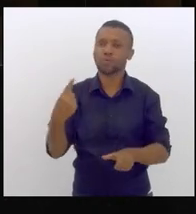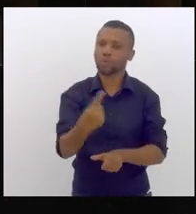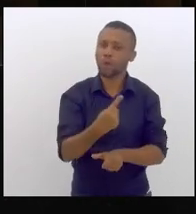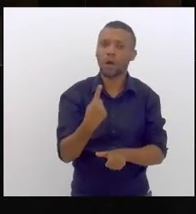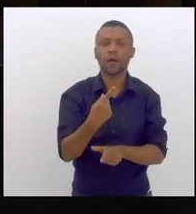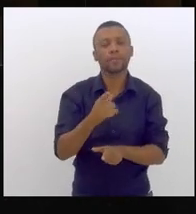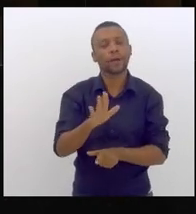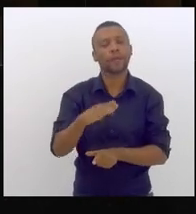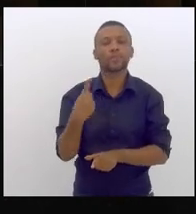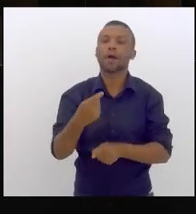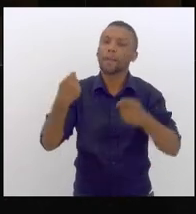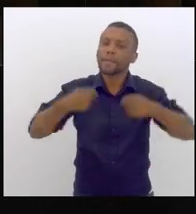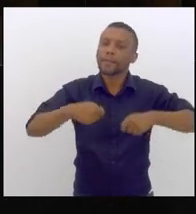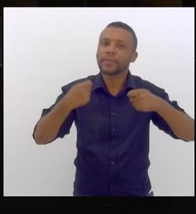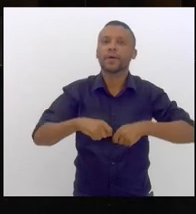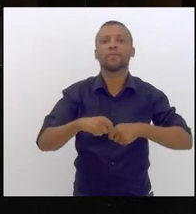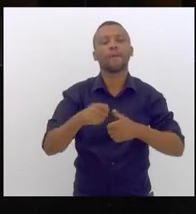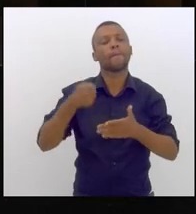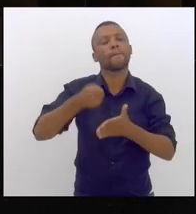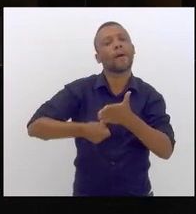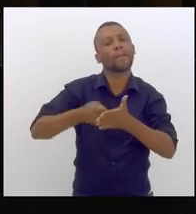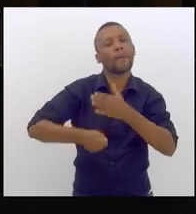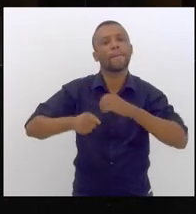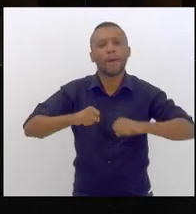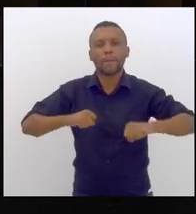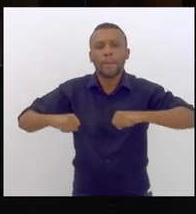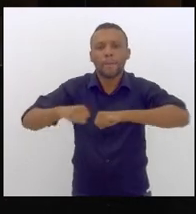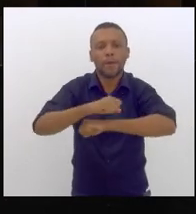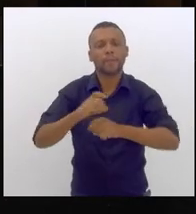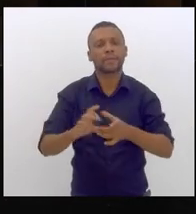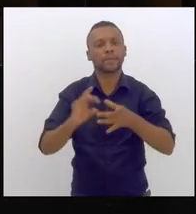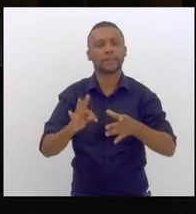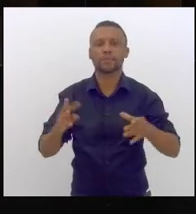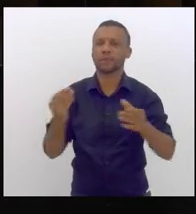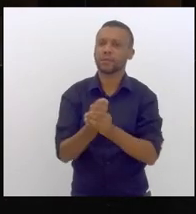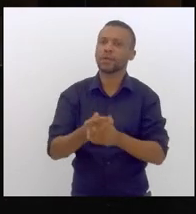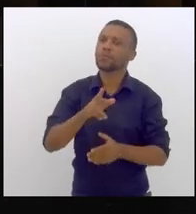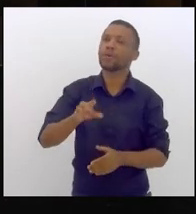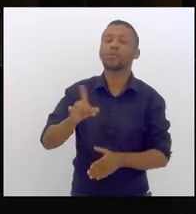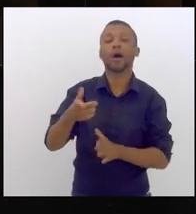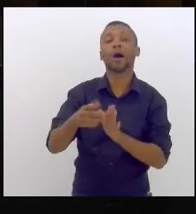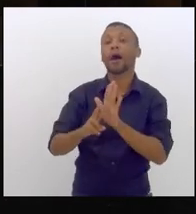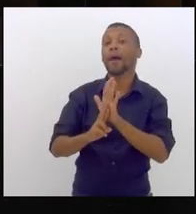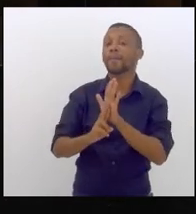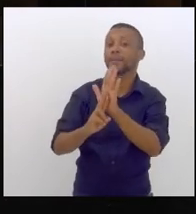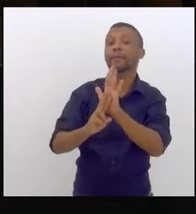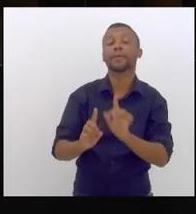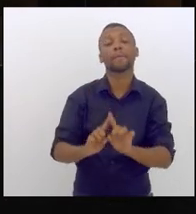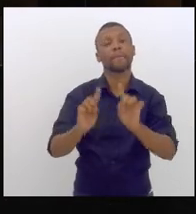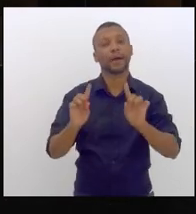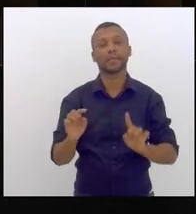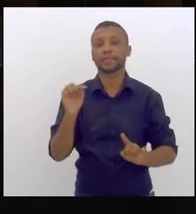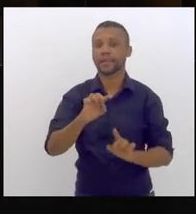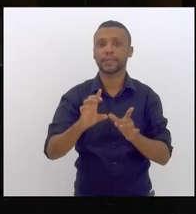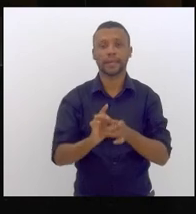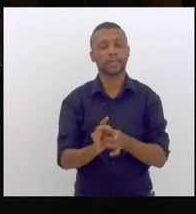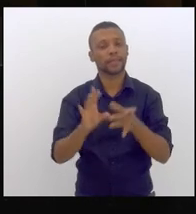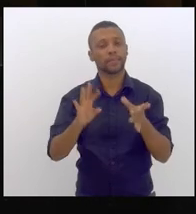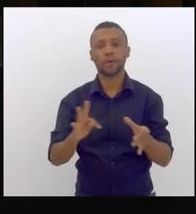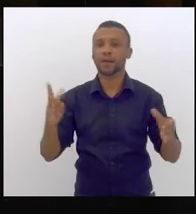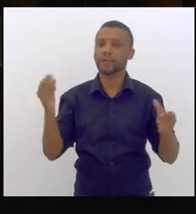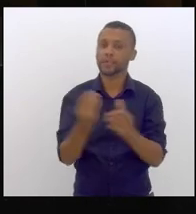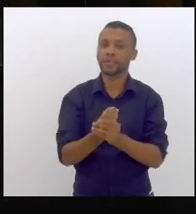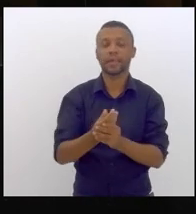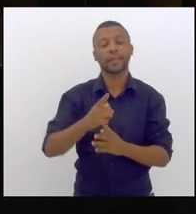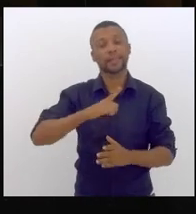mas que a gente precisa brigar para que essa democracia não seja só representativa, mas que essa democracia